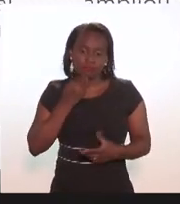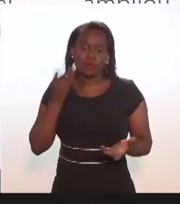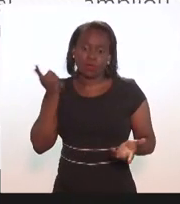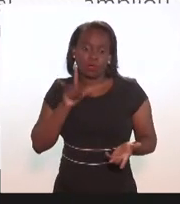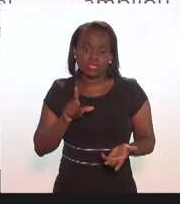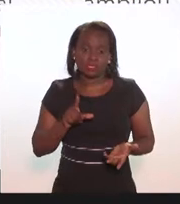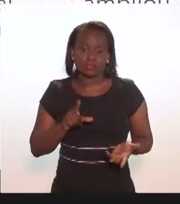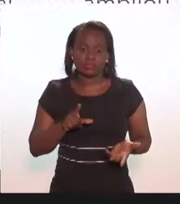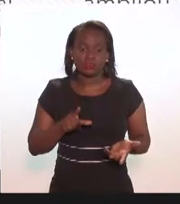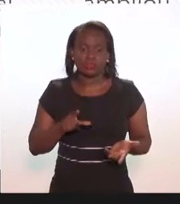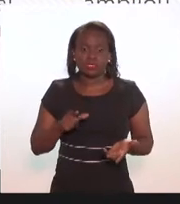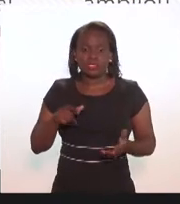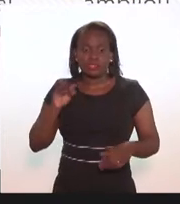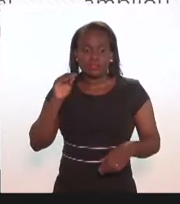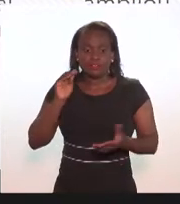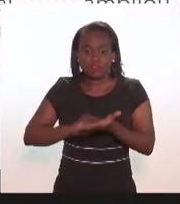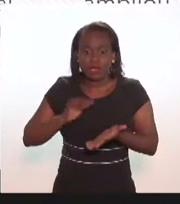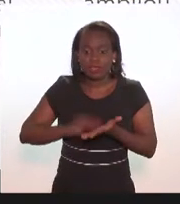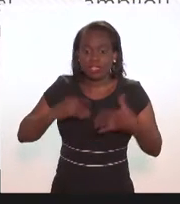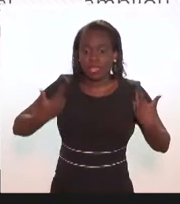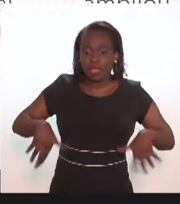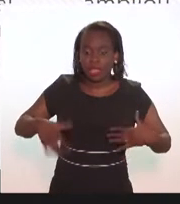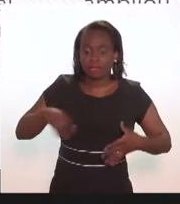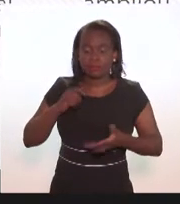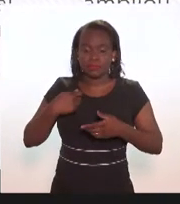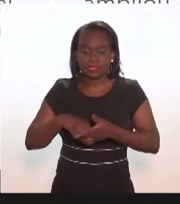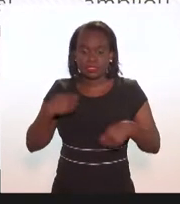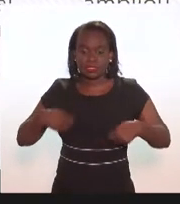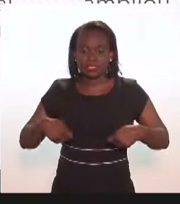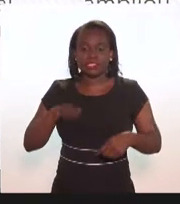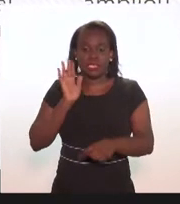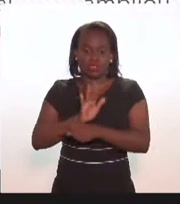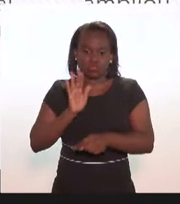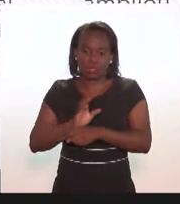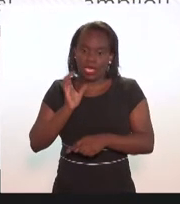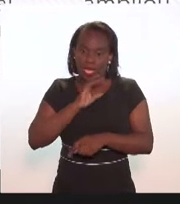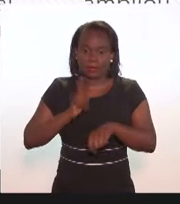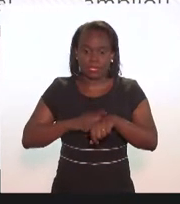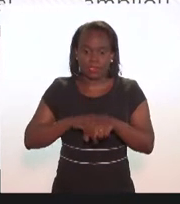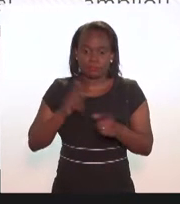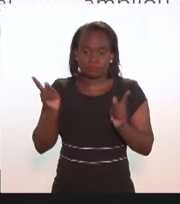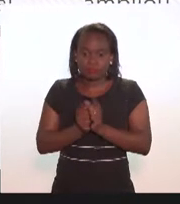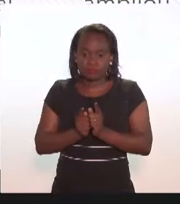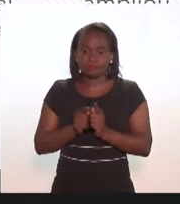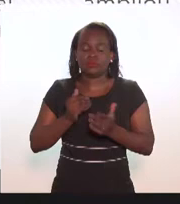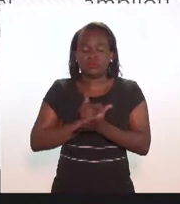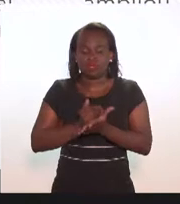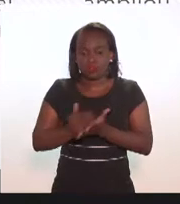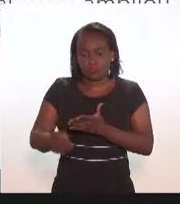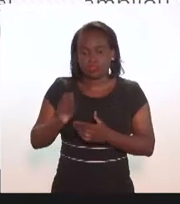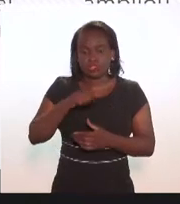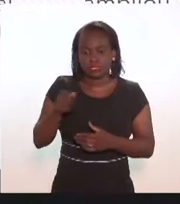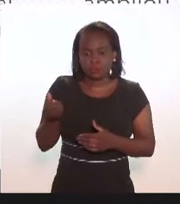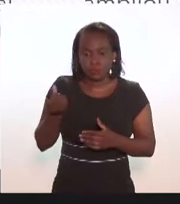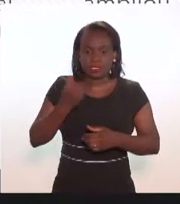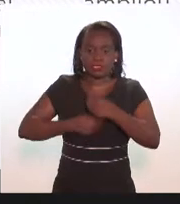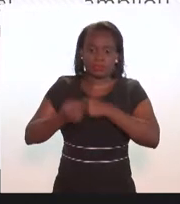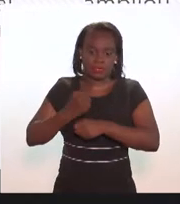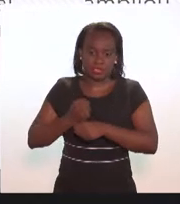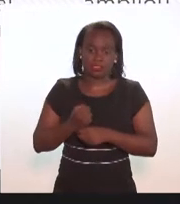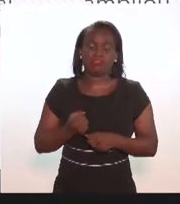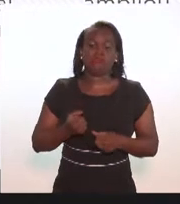conseguiu suprir as necessidades de curto prazo daquele momento, logo no início do segundo semestre do ano